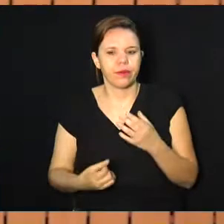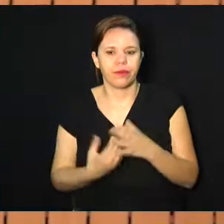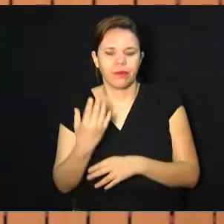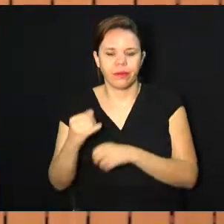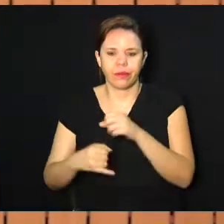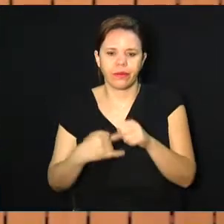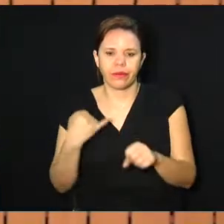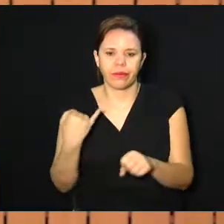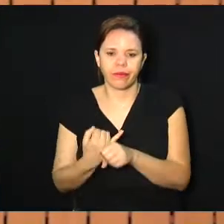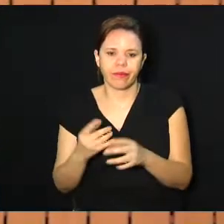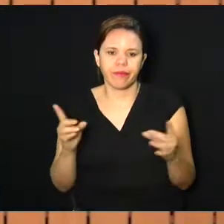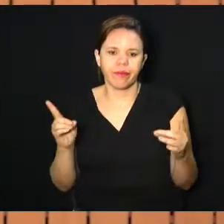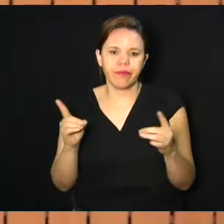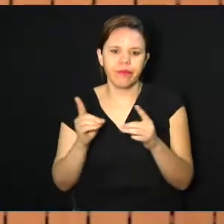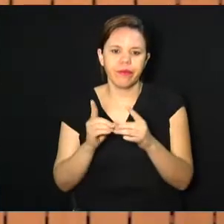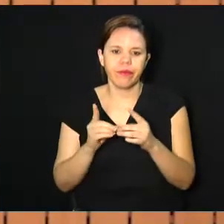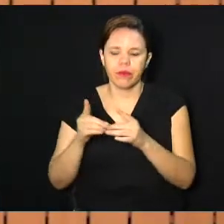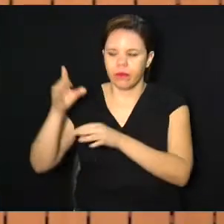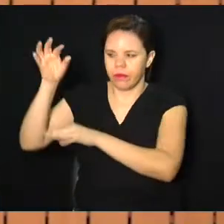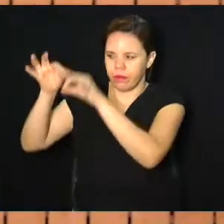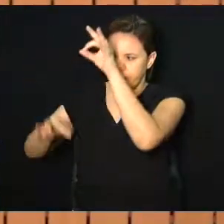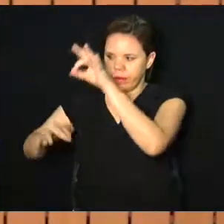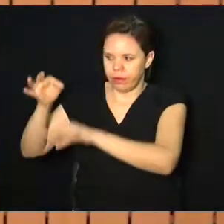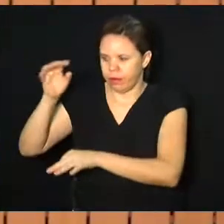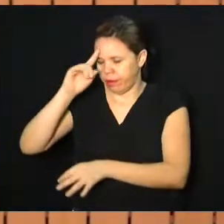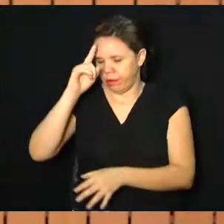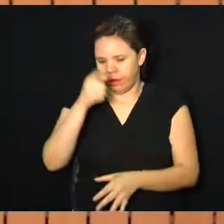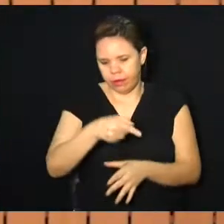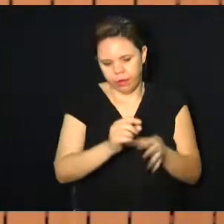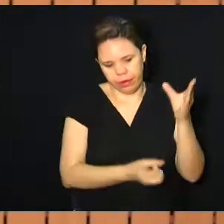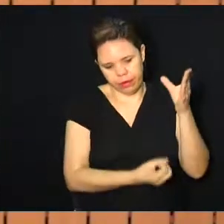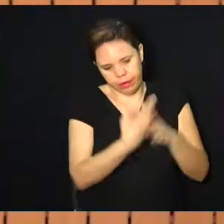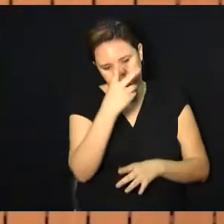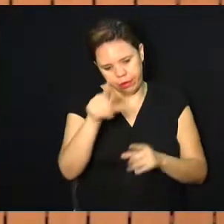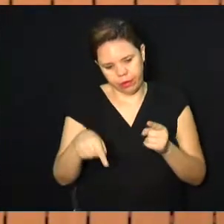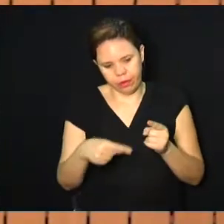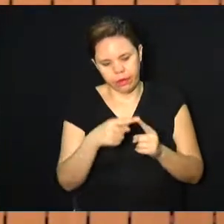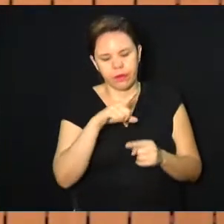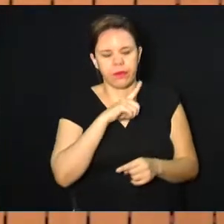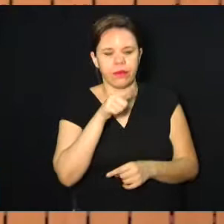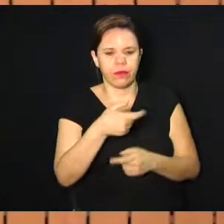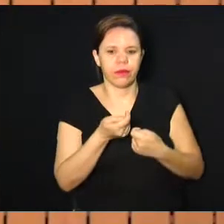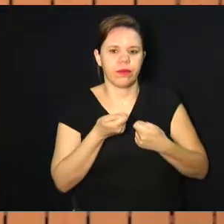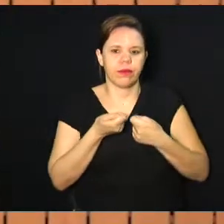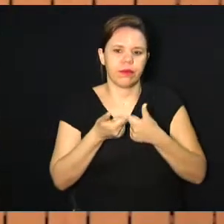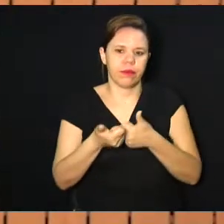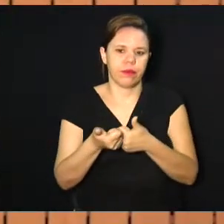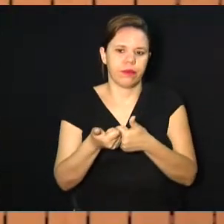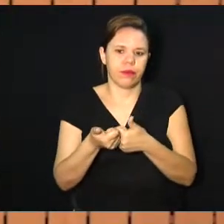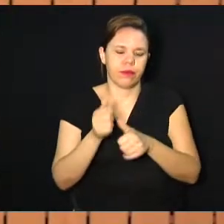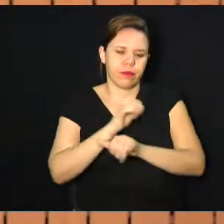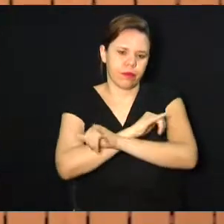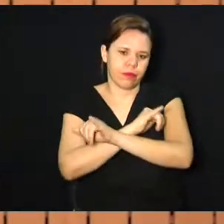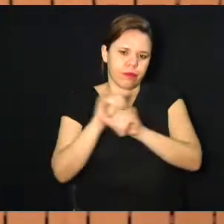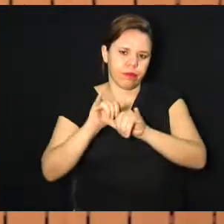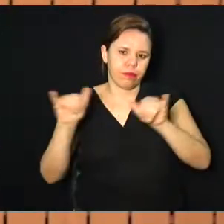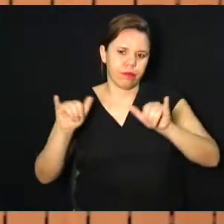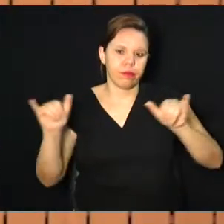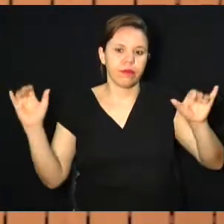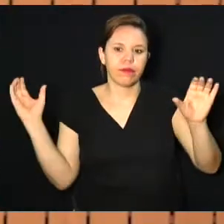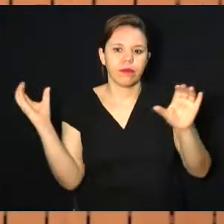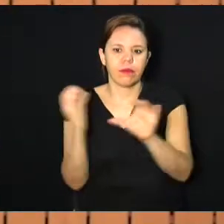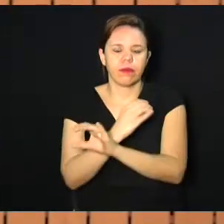que atende a uma determinação da Justiça, tem como objetivo fornecer uma divulgação completa de